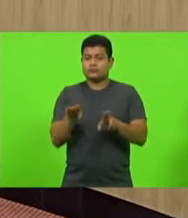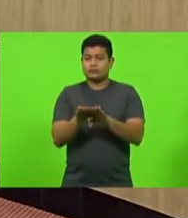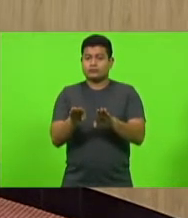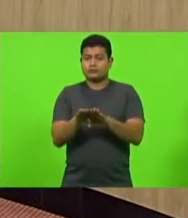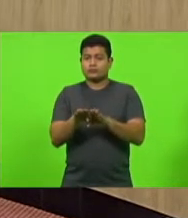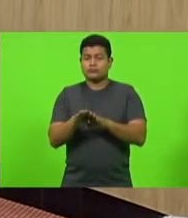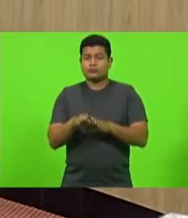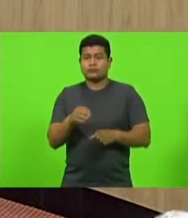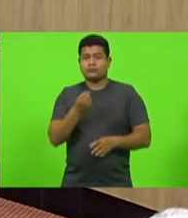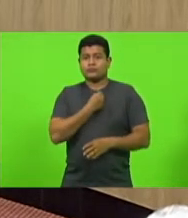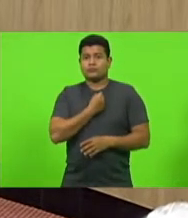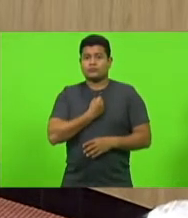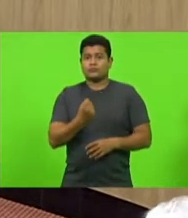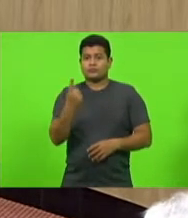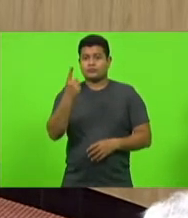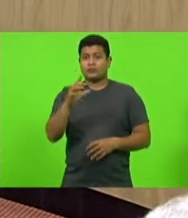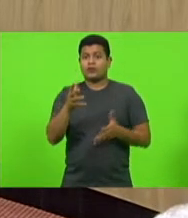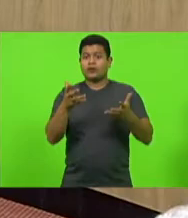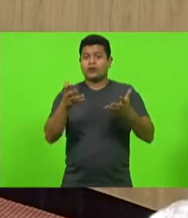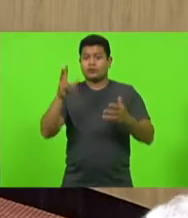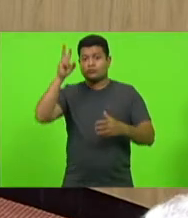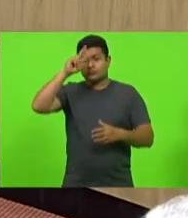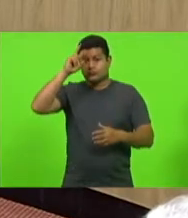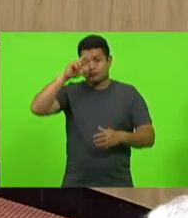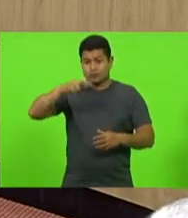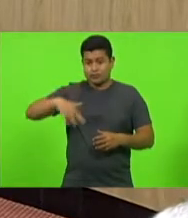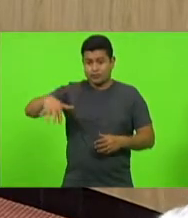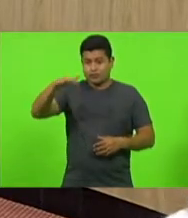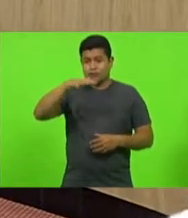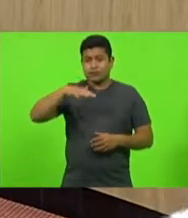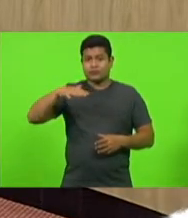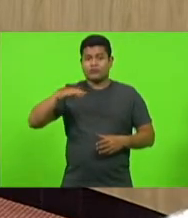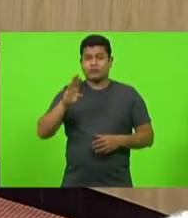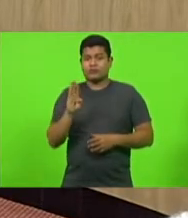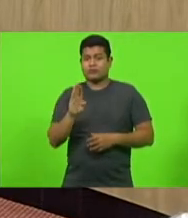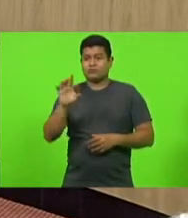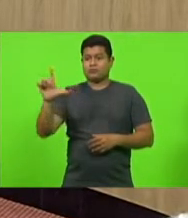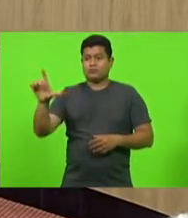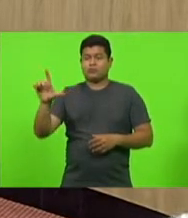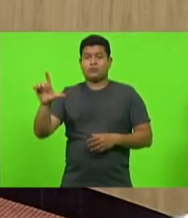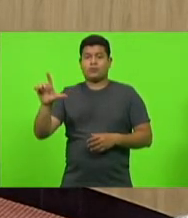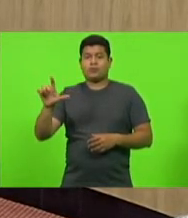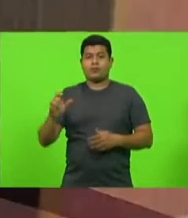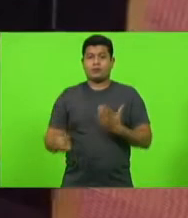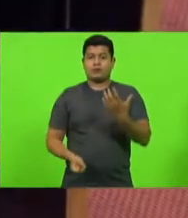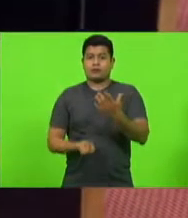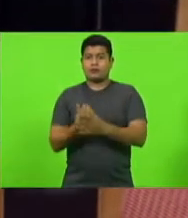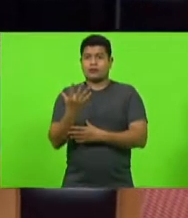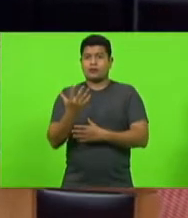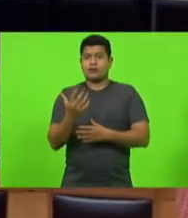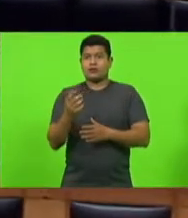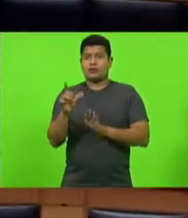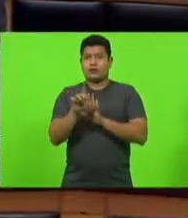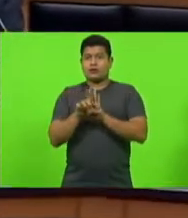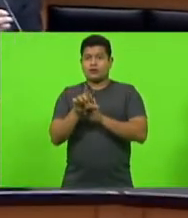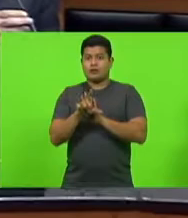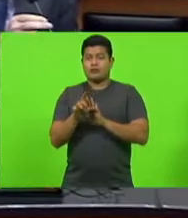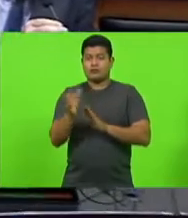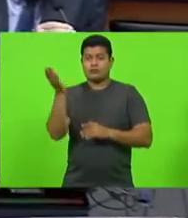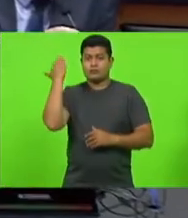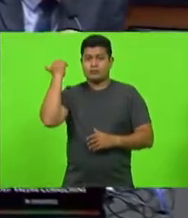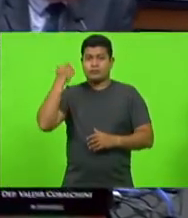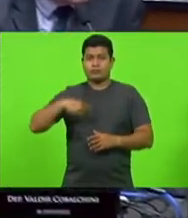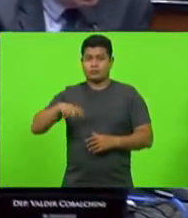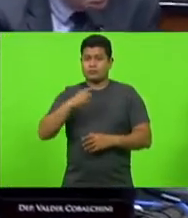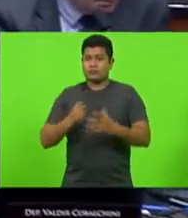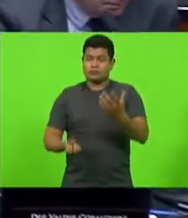eu queria lembrar que a região metropolitana de Blumenau foi criada também na legislatura passada. Nós criamos